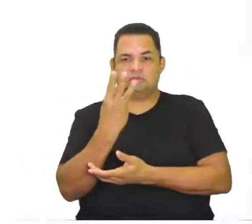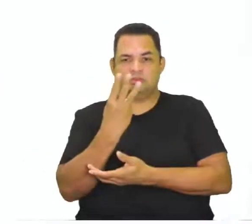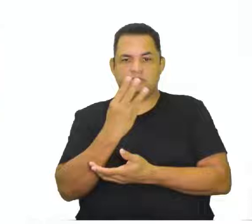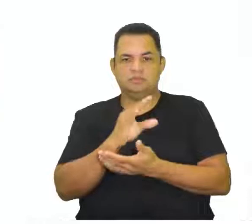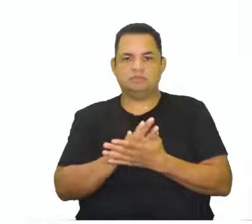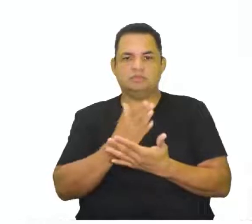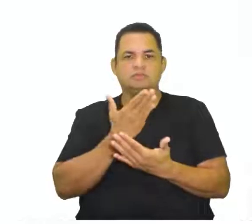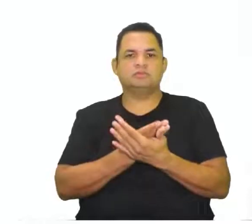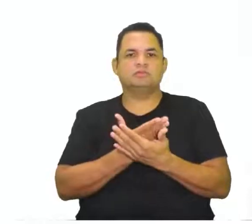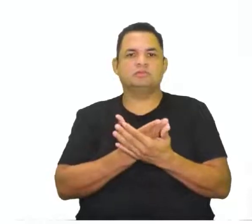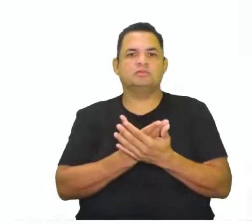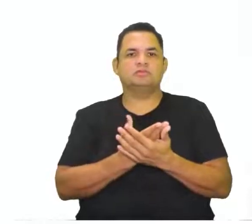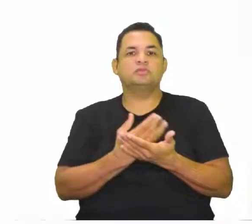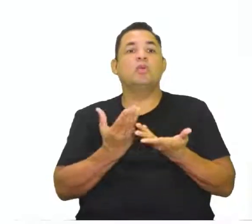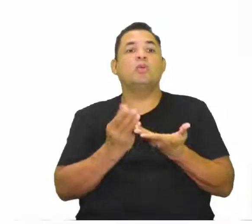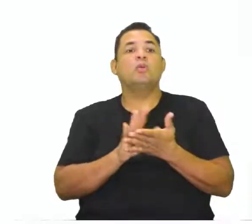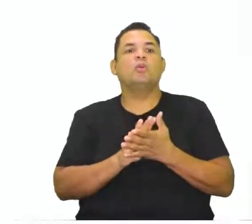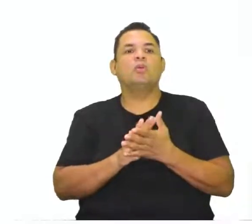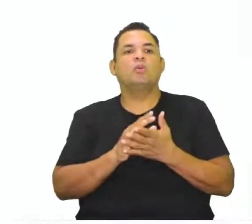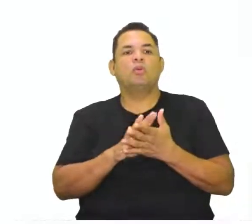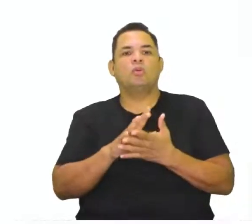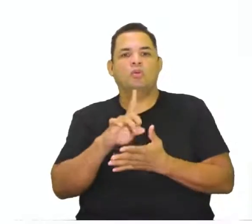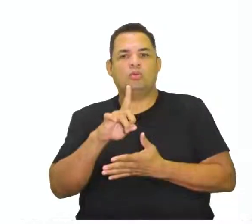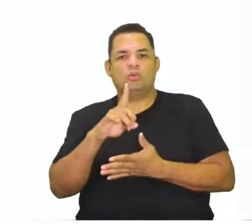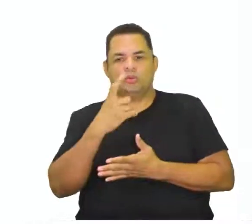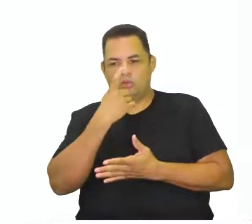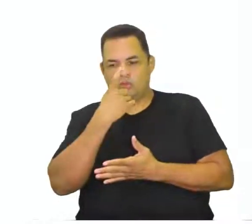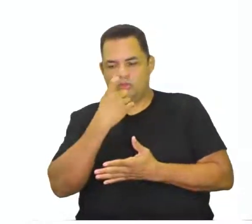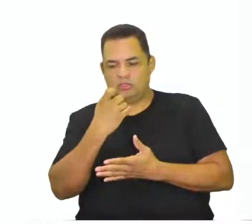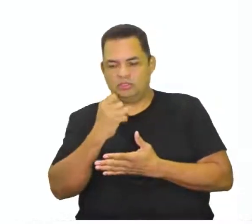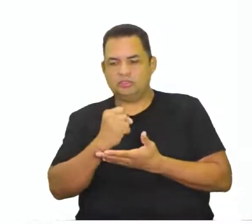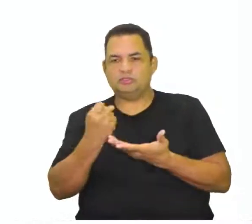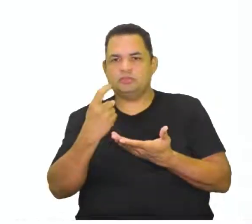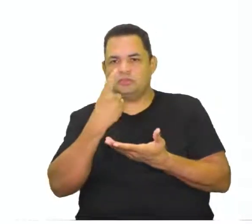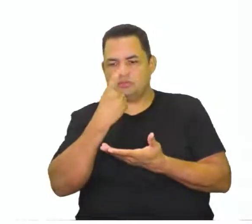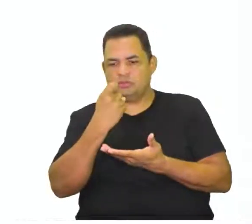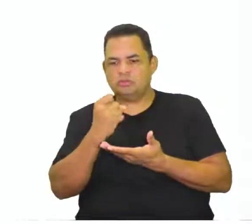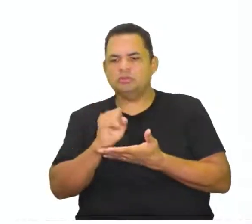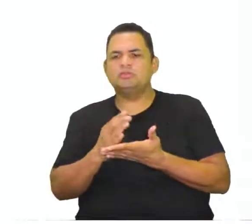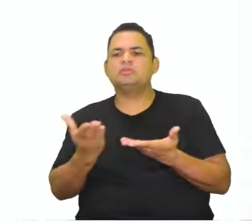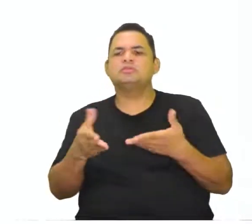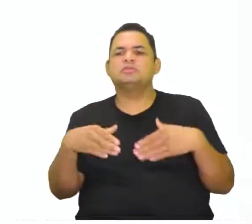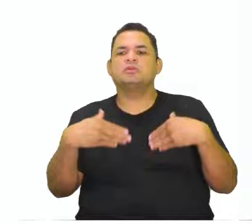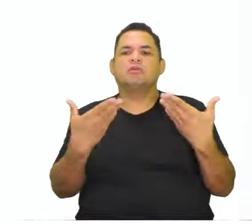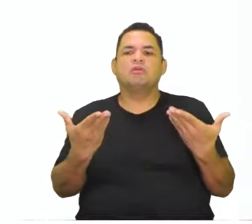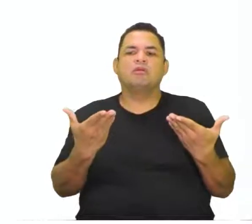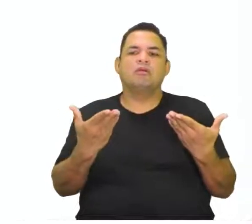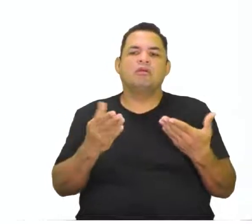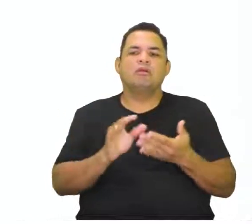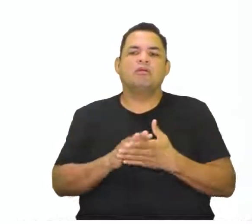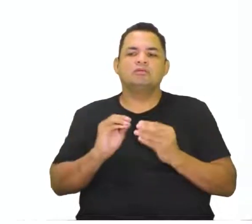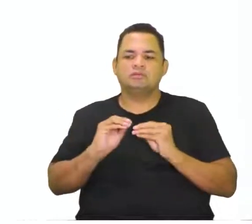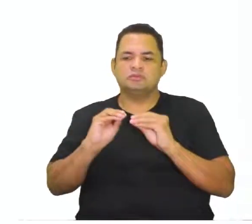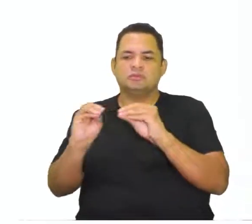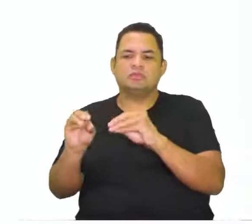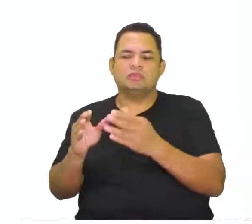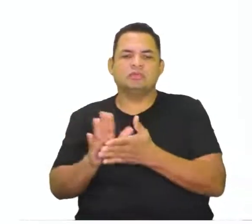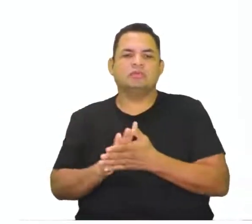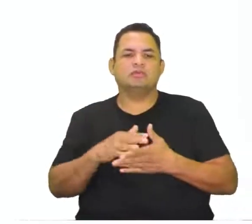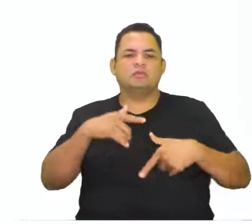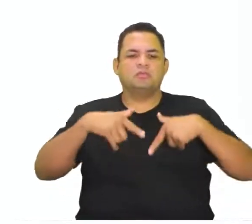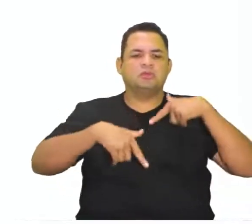nessa aula a gente falou sobre o destino do lixo. Que lixo, professora? O lixo doméstico, o lixo que a gente produz, o ser